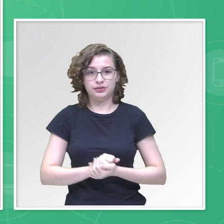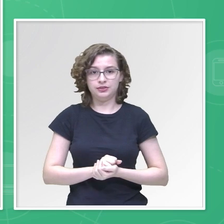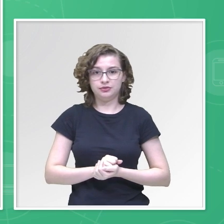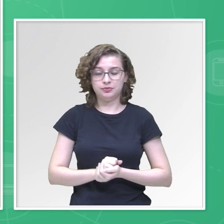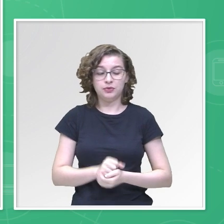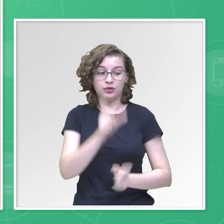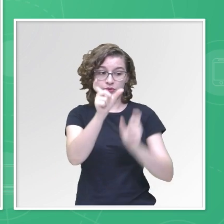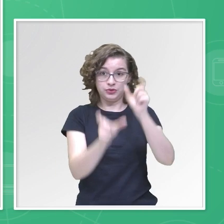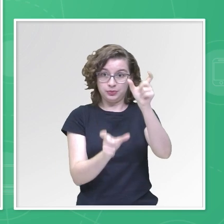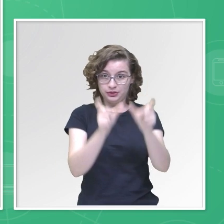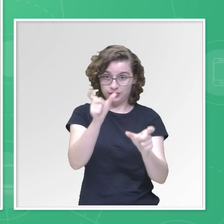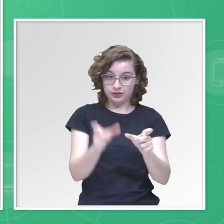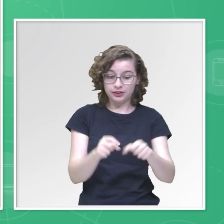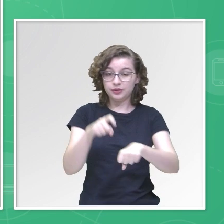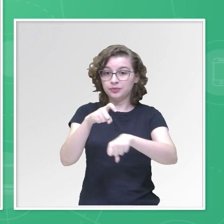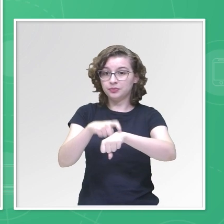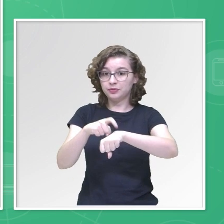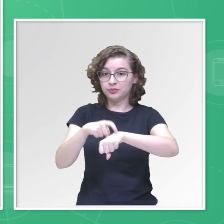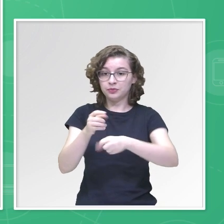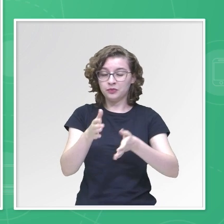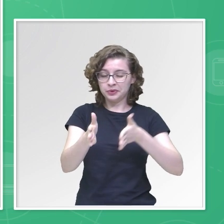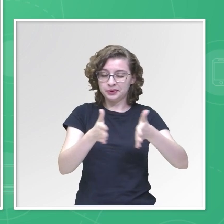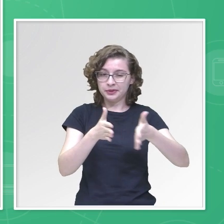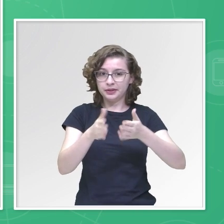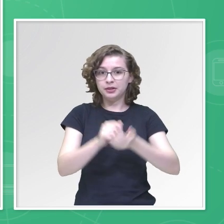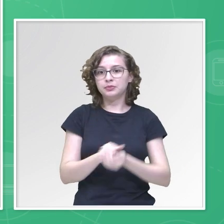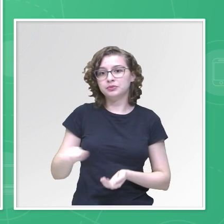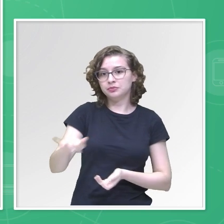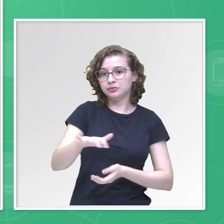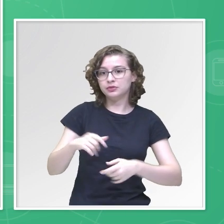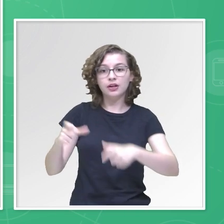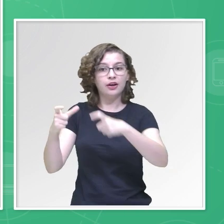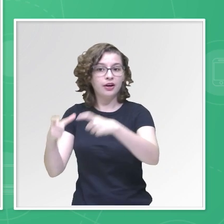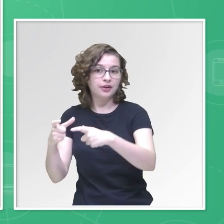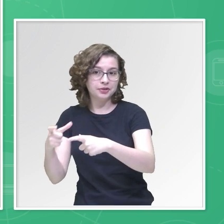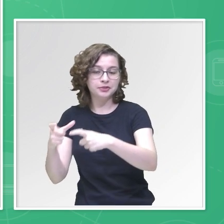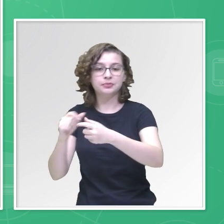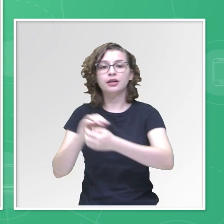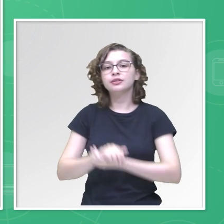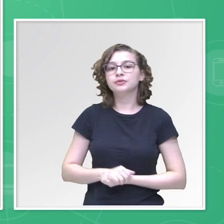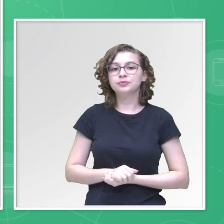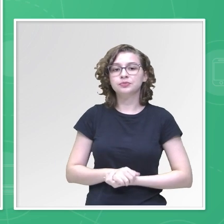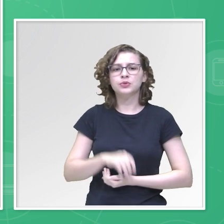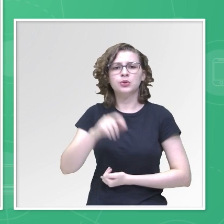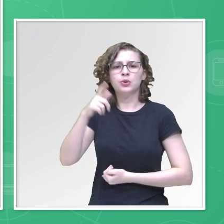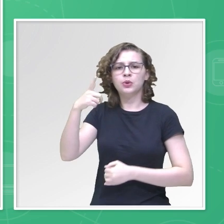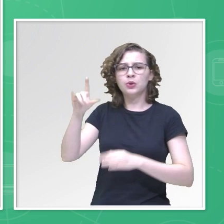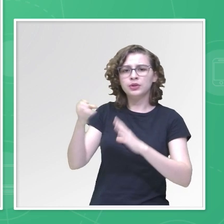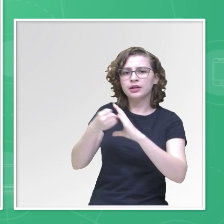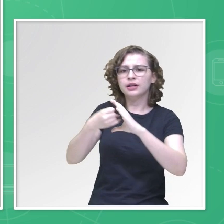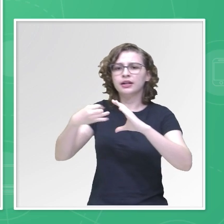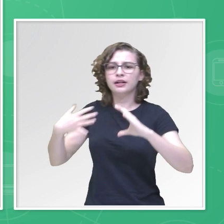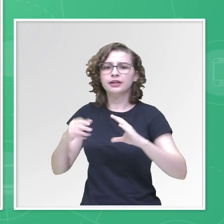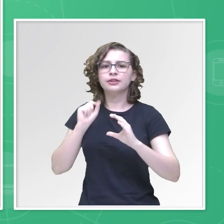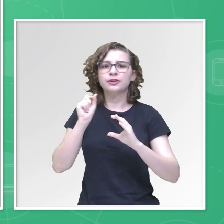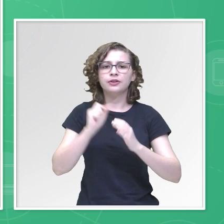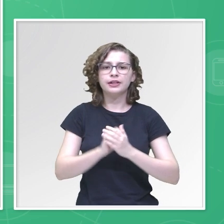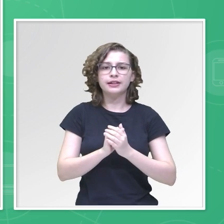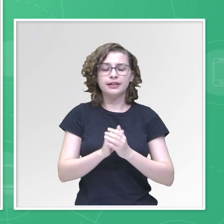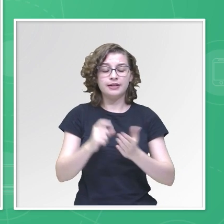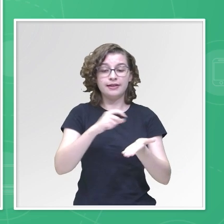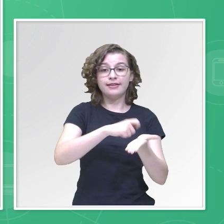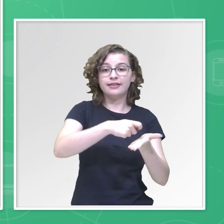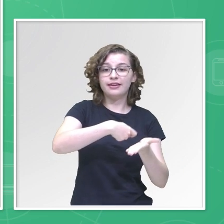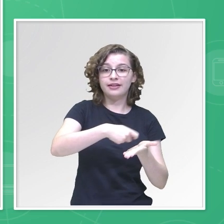e temos espaço né Isso mesmo E outra característica normalmente ele escrito em prosa